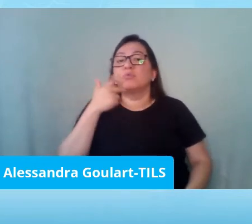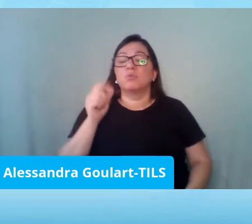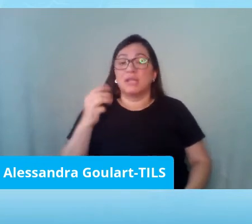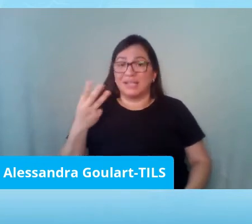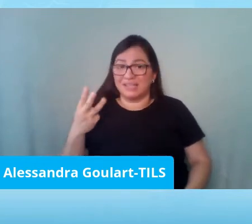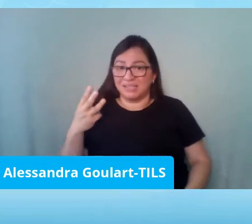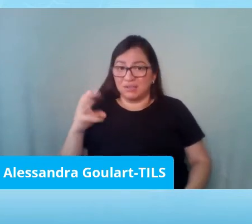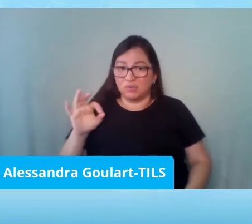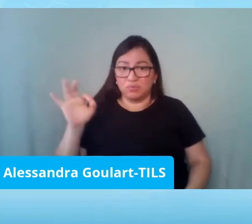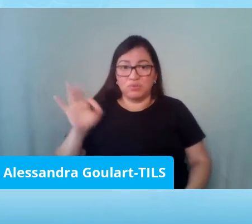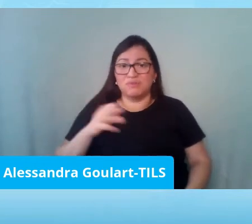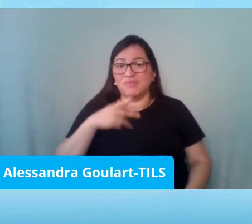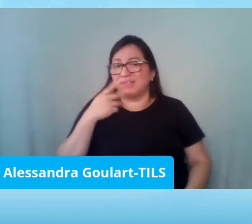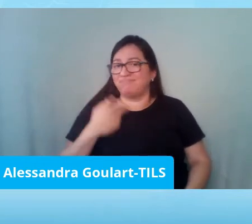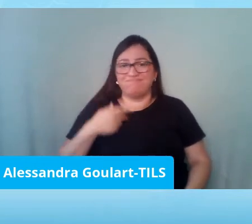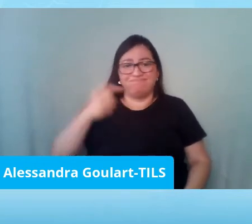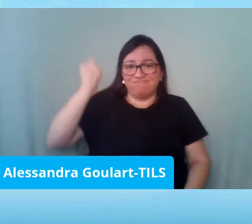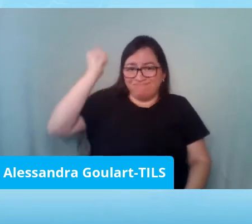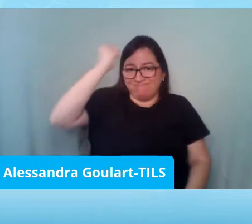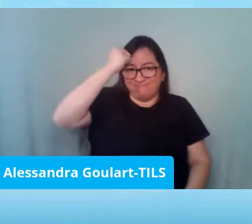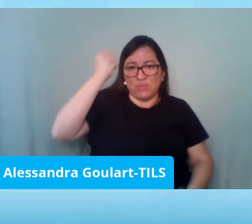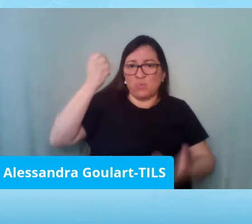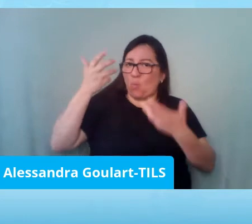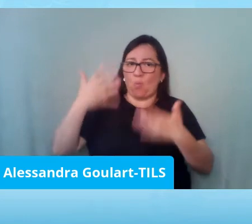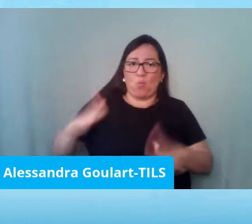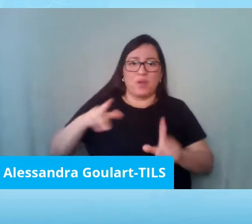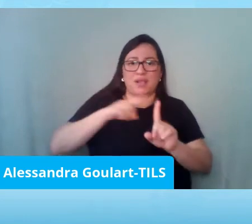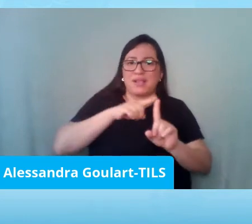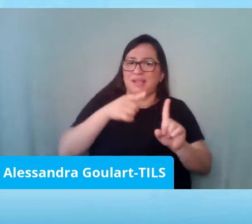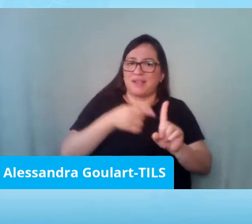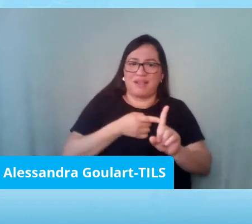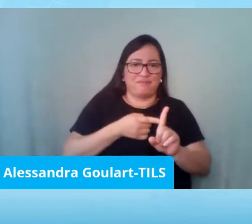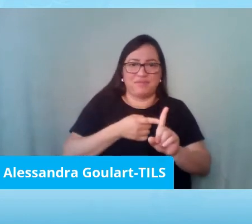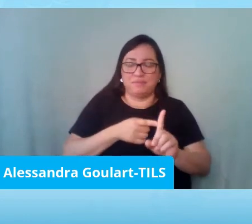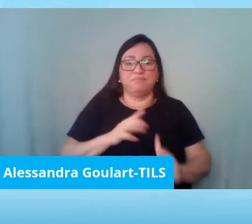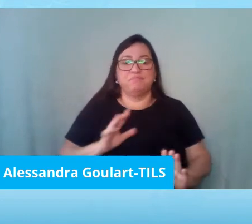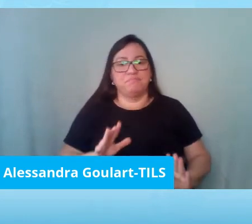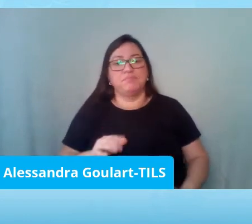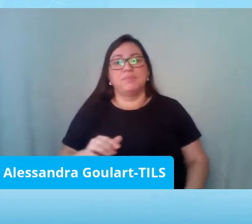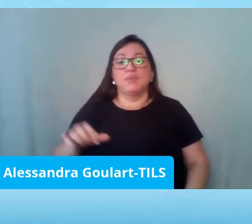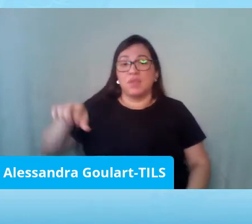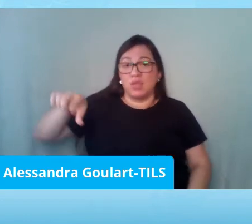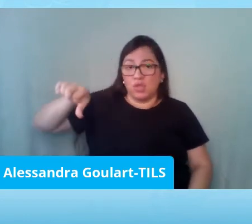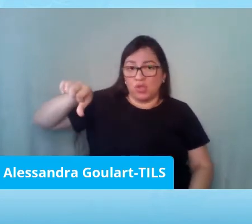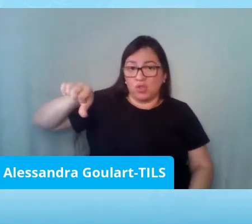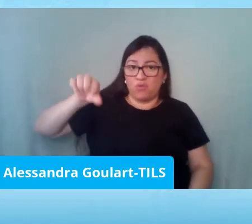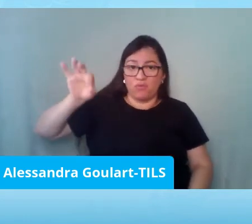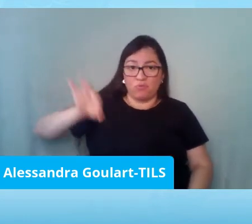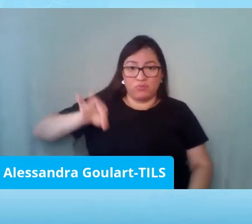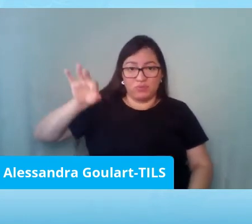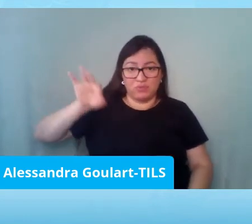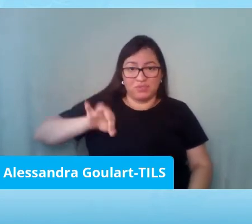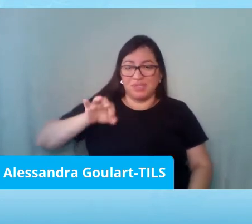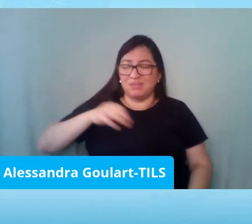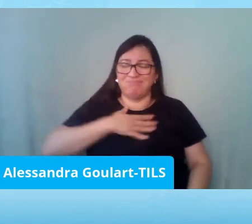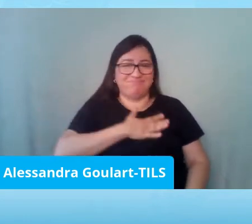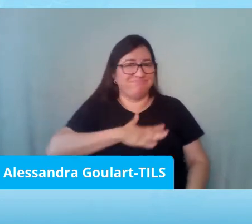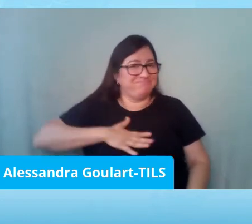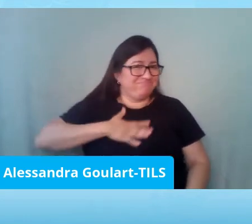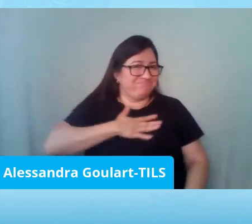aquela gestação. 30%. 9% ficaram insatisfeitas com a gravidez